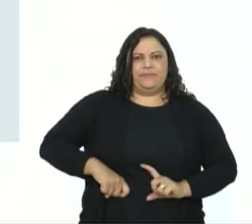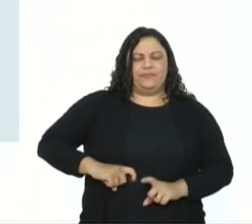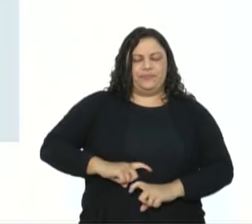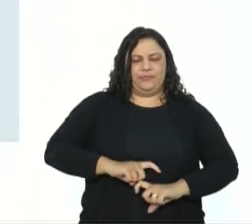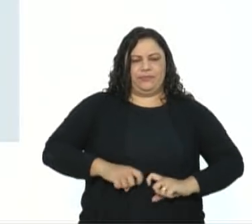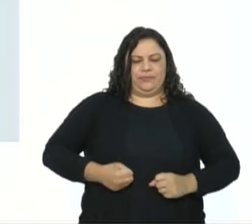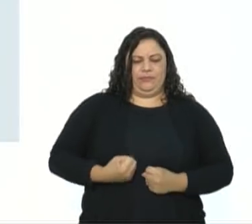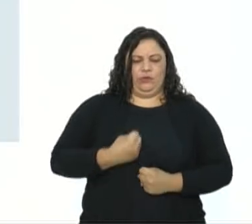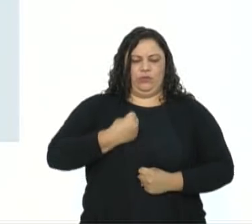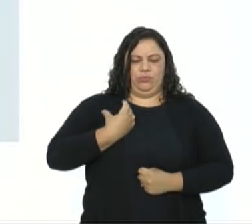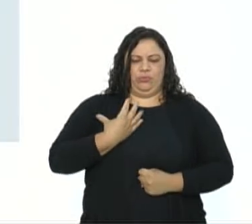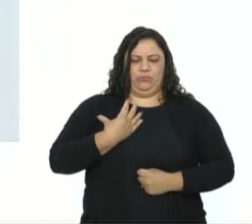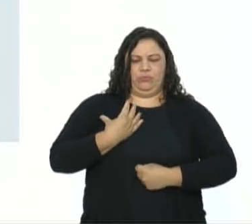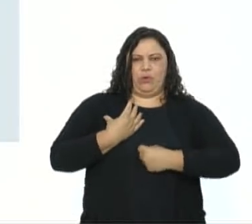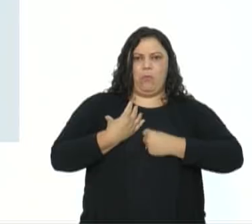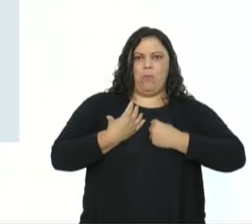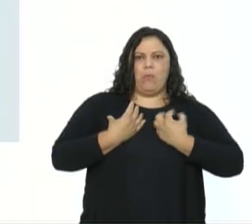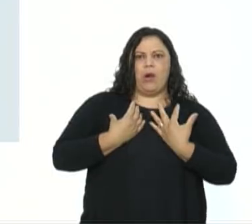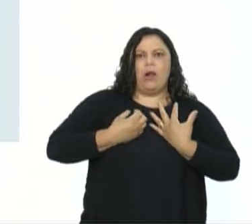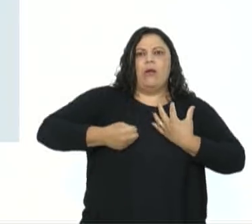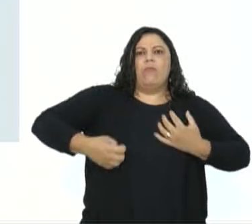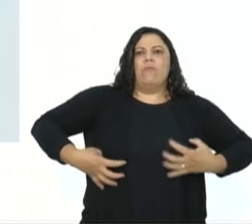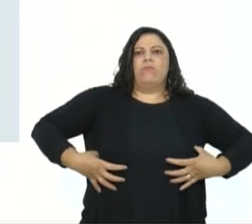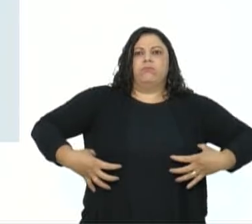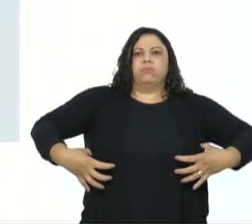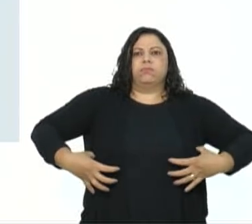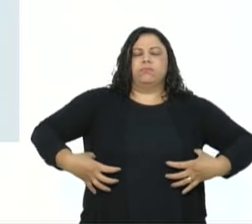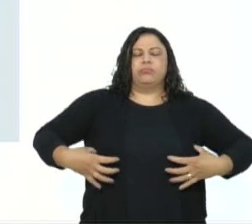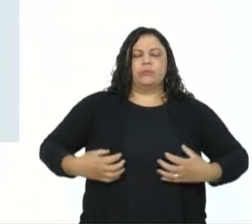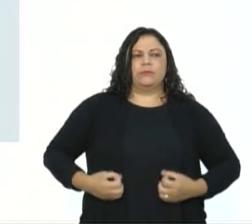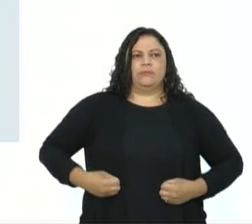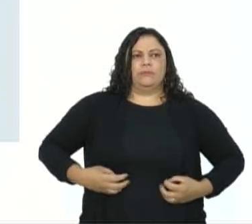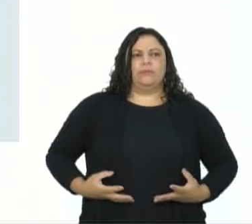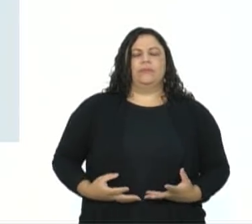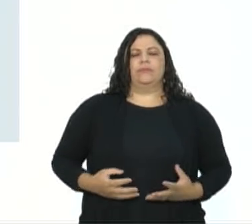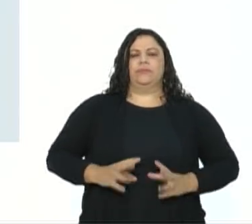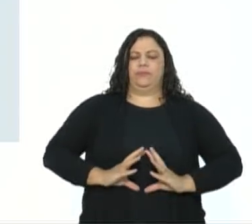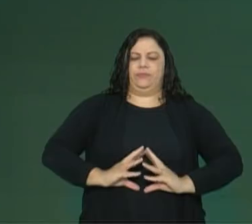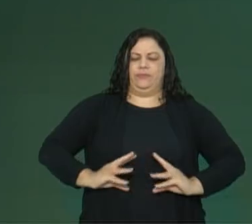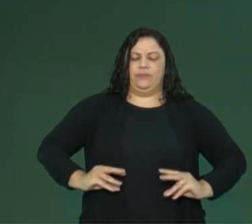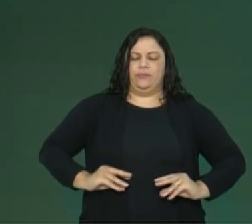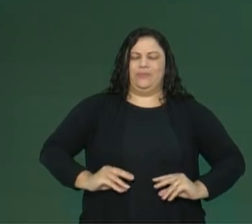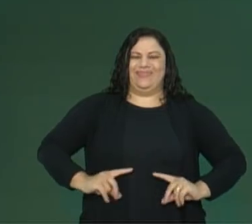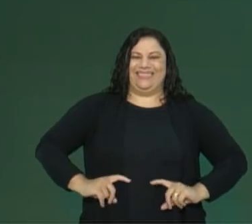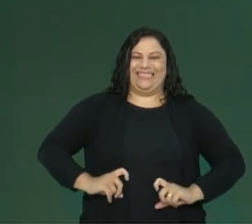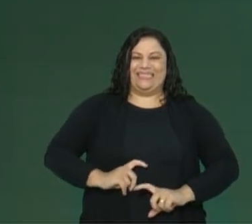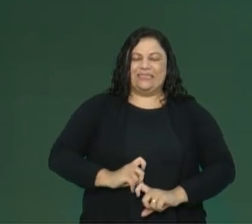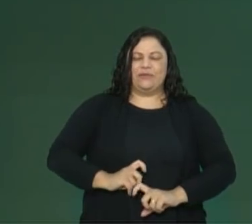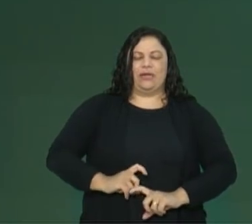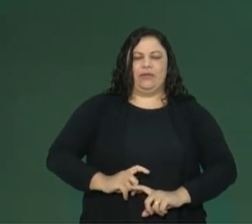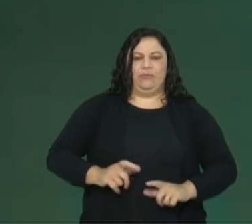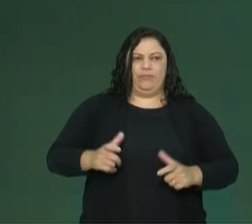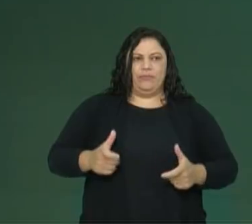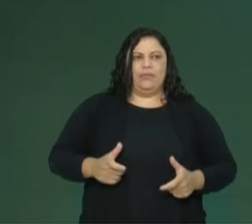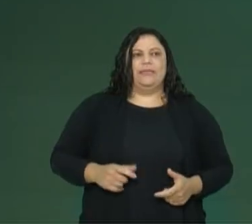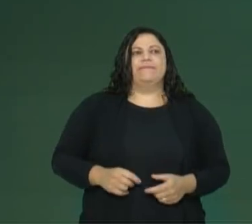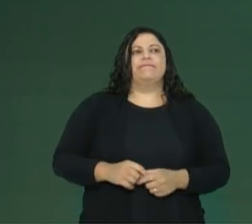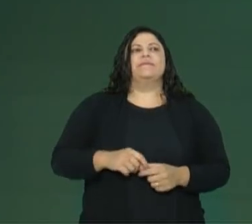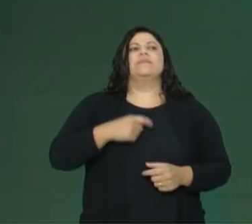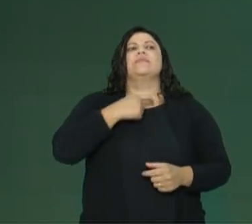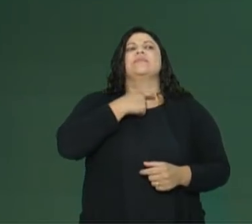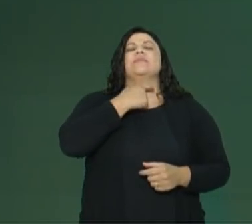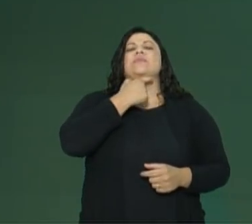para o coração ou até para os pulmões, aonde desenvolve o verme adulto. E dos pulmões, pela